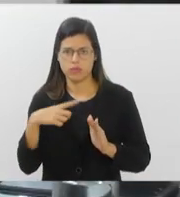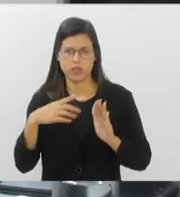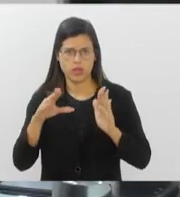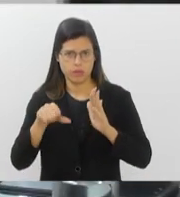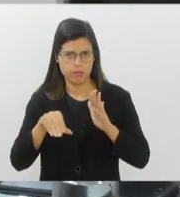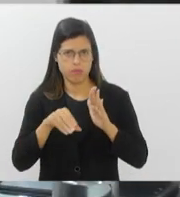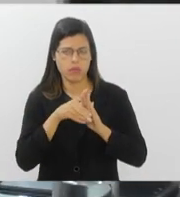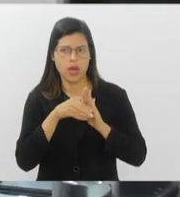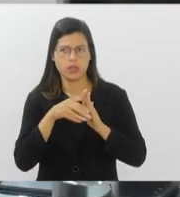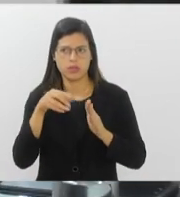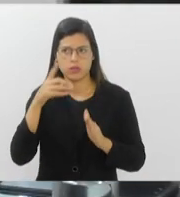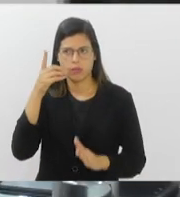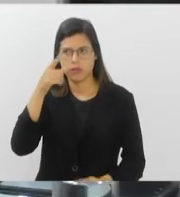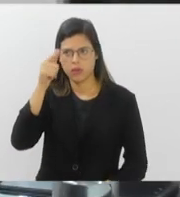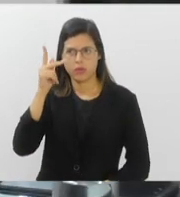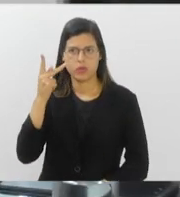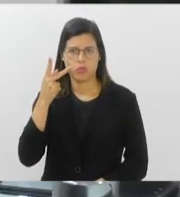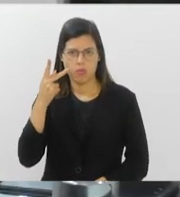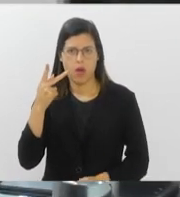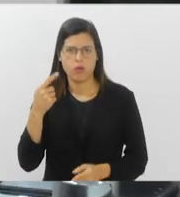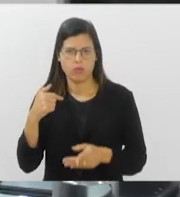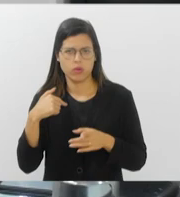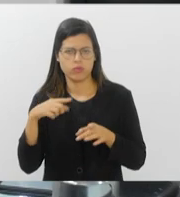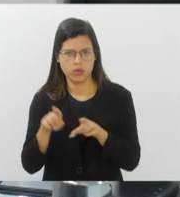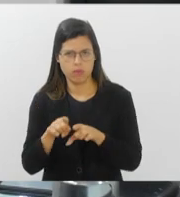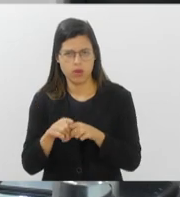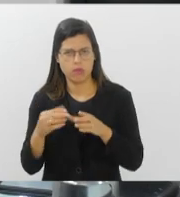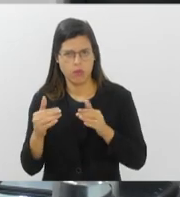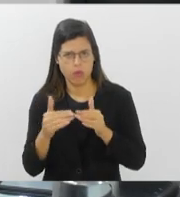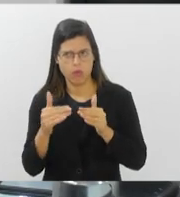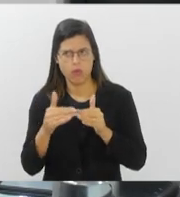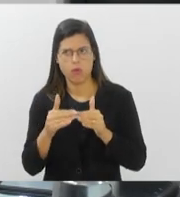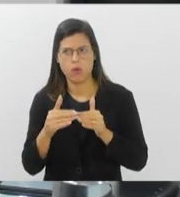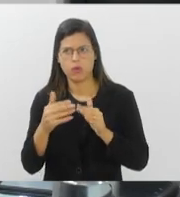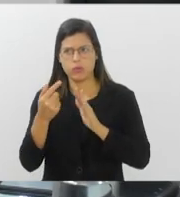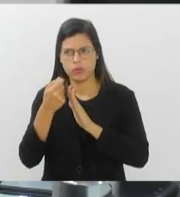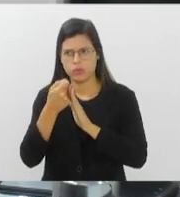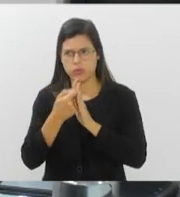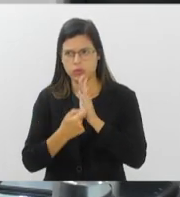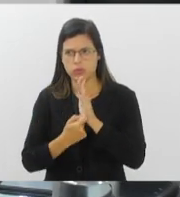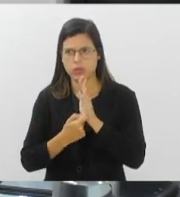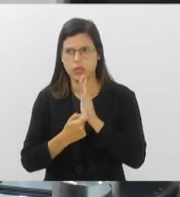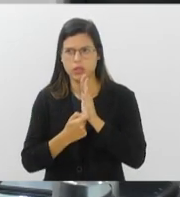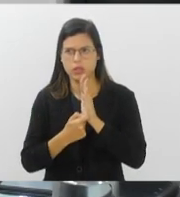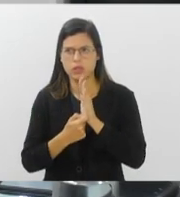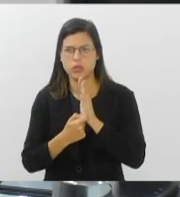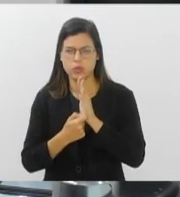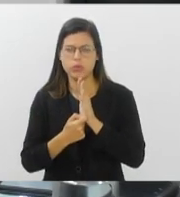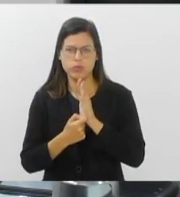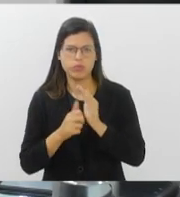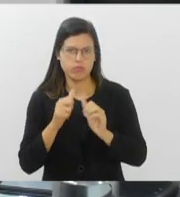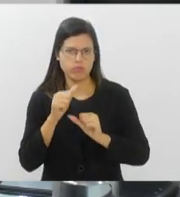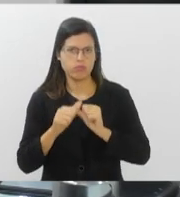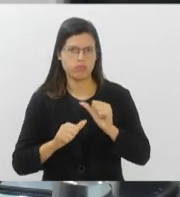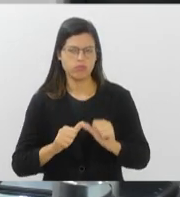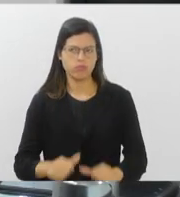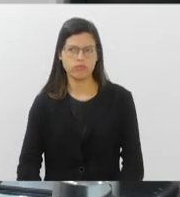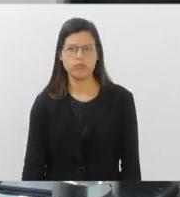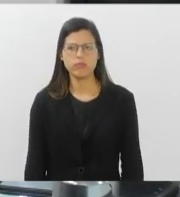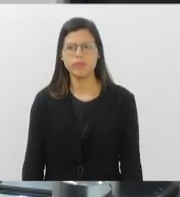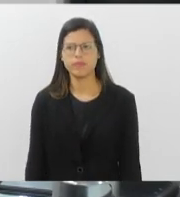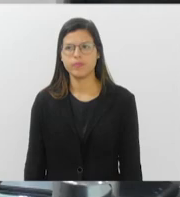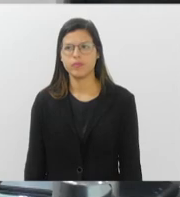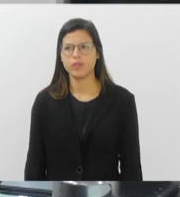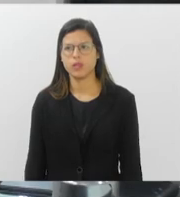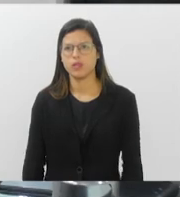também me filio, para Vossa Excelência incorporar o texto à época, porque é pertinente, sim. Então, não havendo quem queira